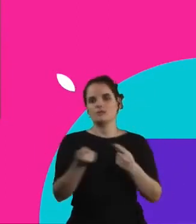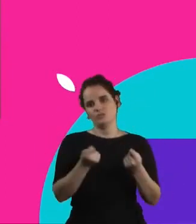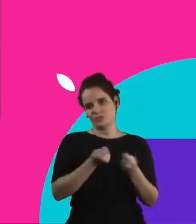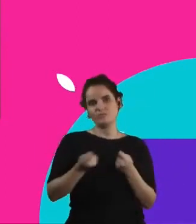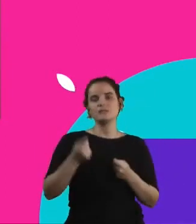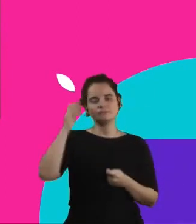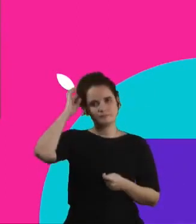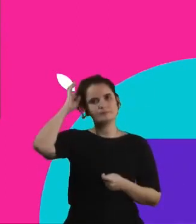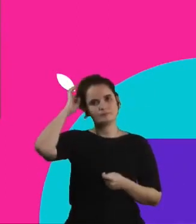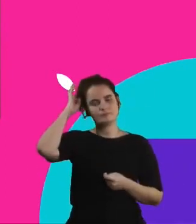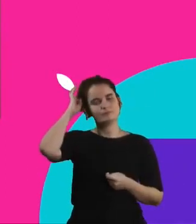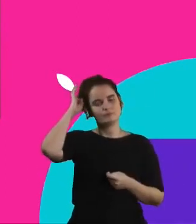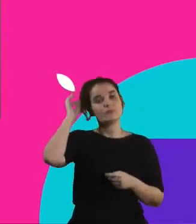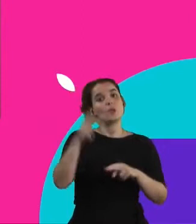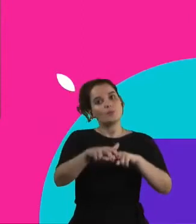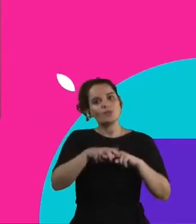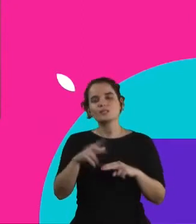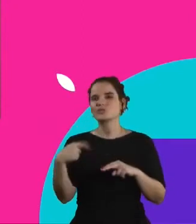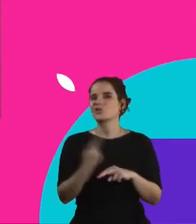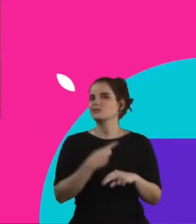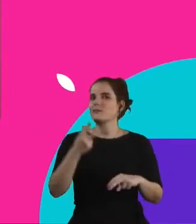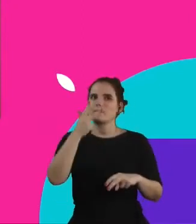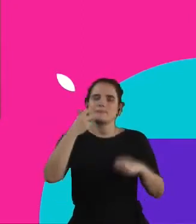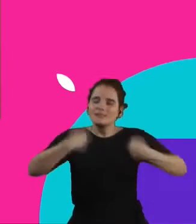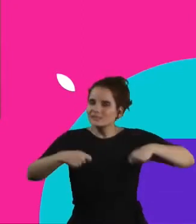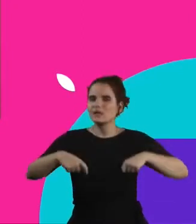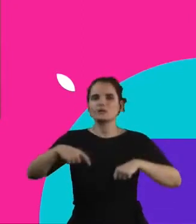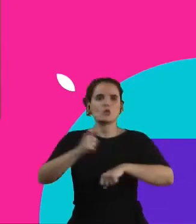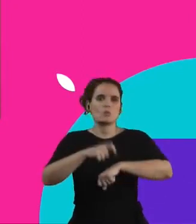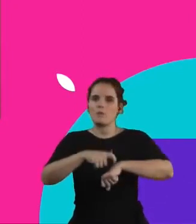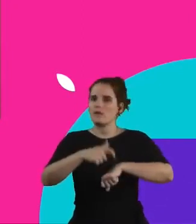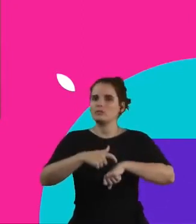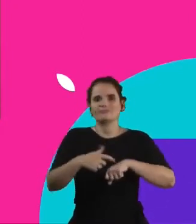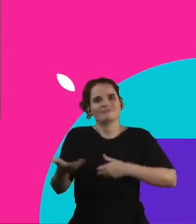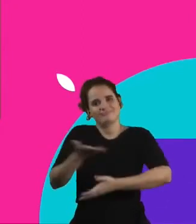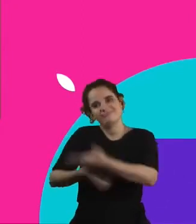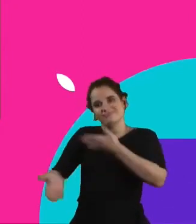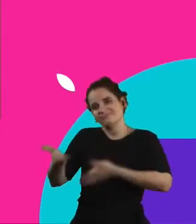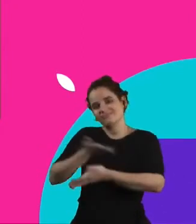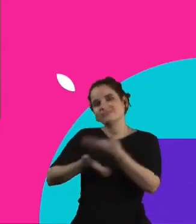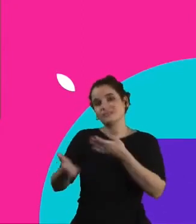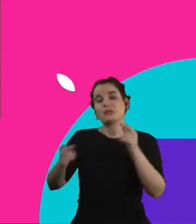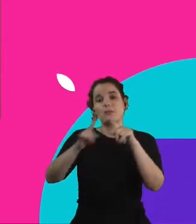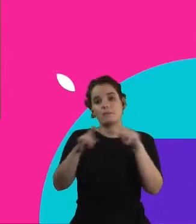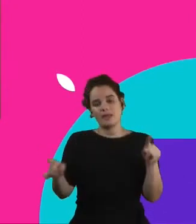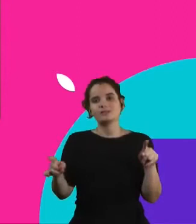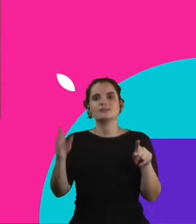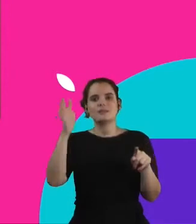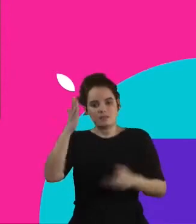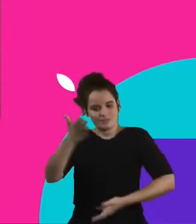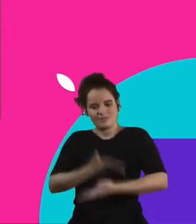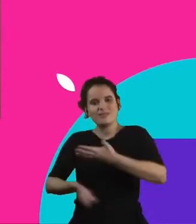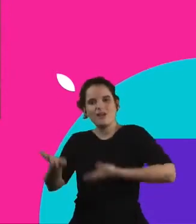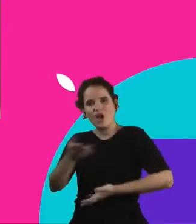nesse sentido, a gente precisa estar fazendo trocas o tempo todo. O que não faz sentido é o sistema que intermedia essas